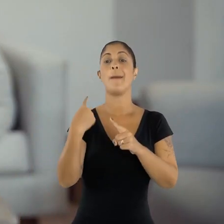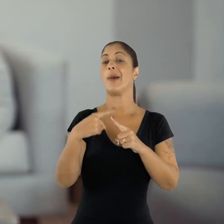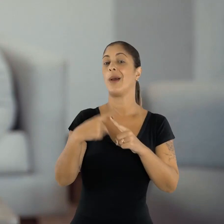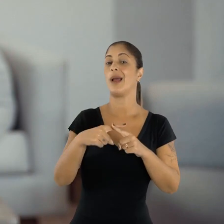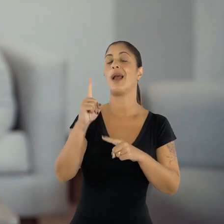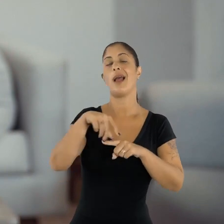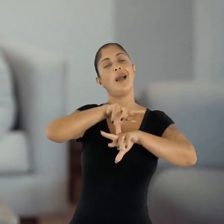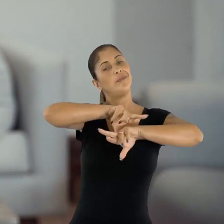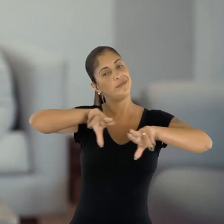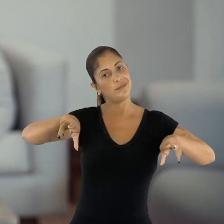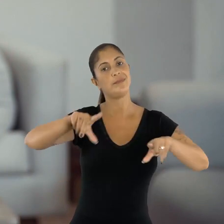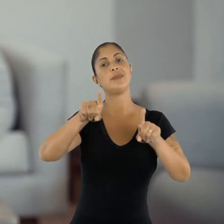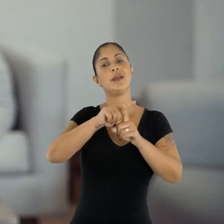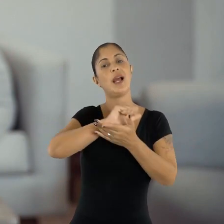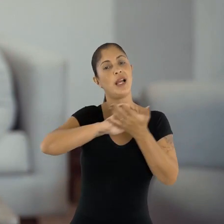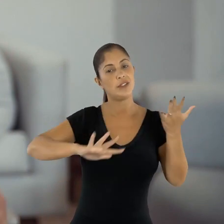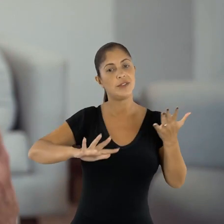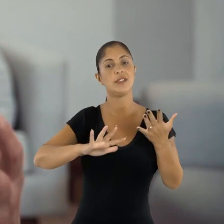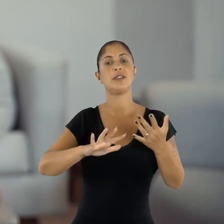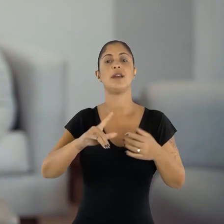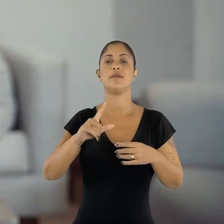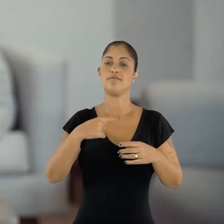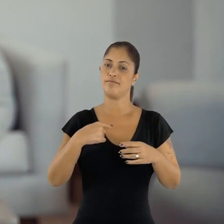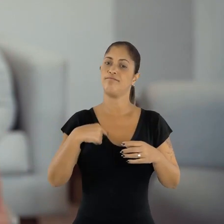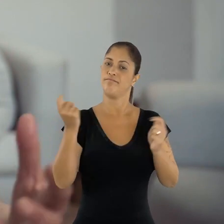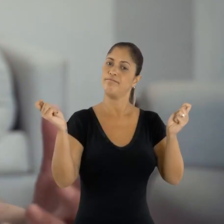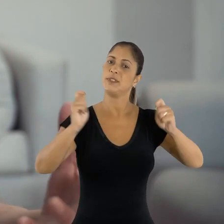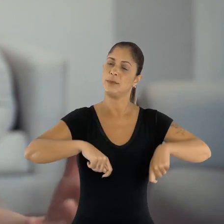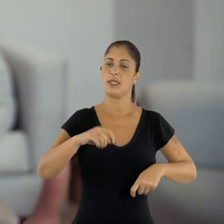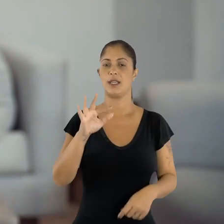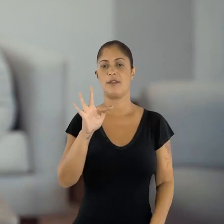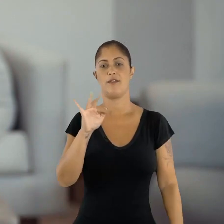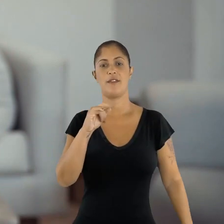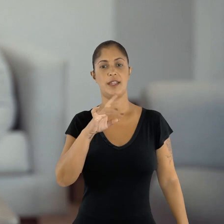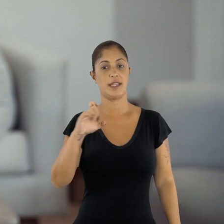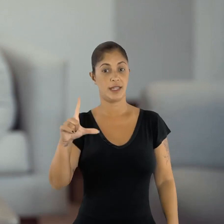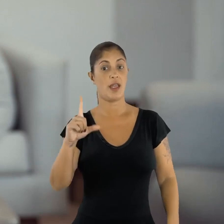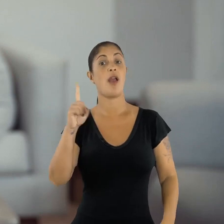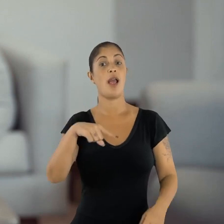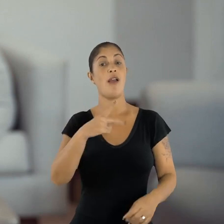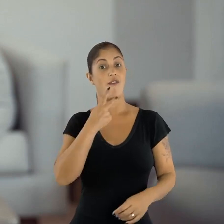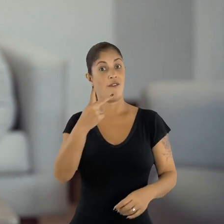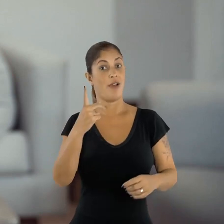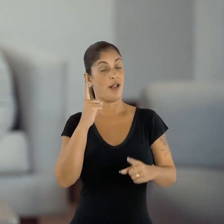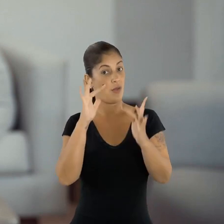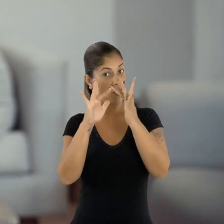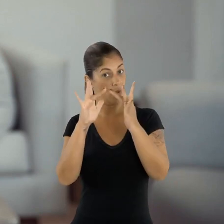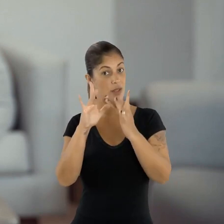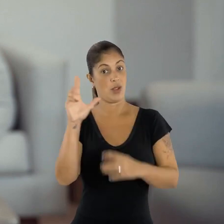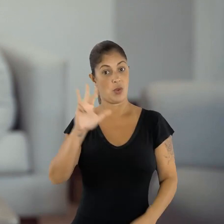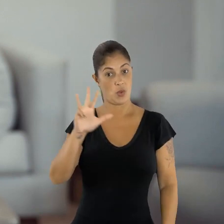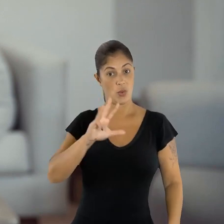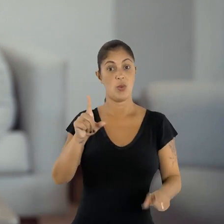porque una de em las uma das actividades atividades acerqué aproximei y e creé la criei a possibilidad possibilidade de que que Fidel hablara Castro con